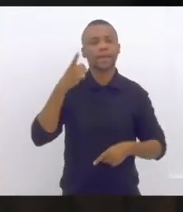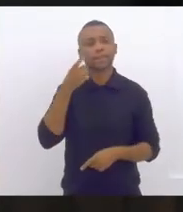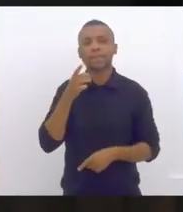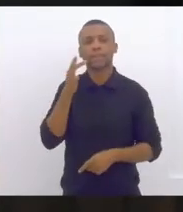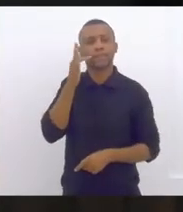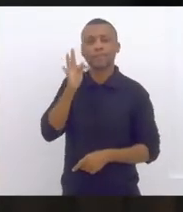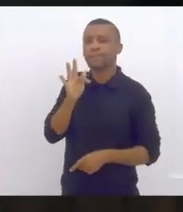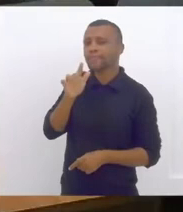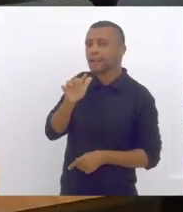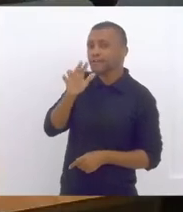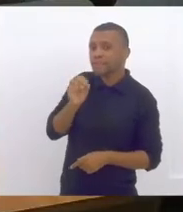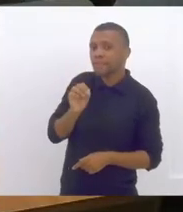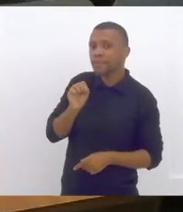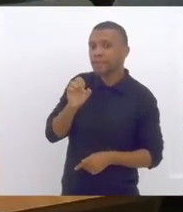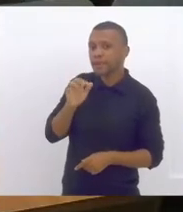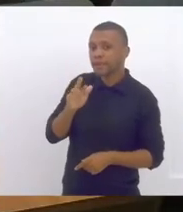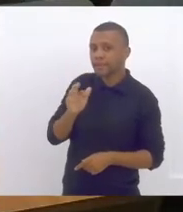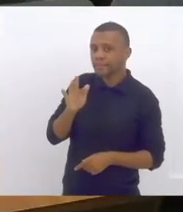Flávio Serafim.